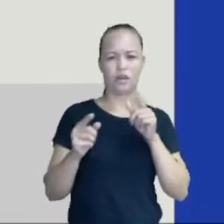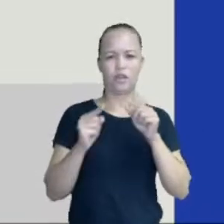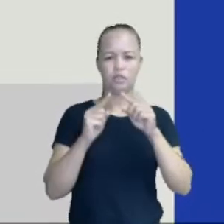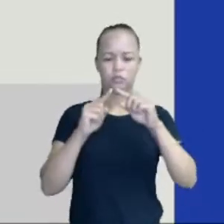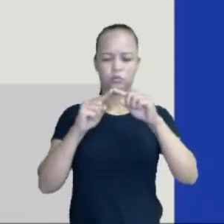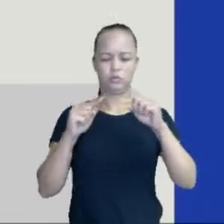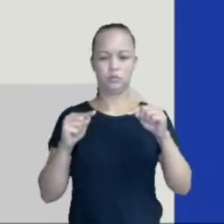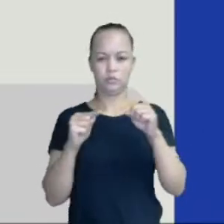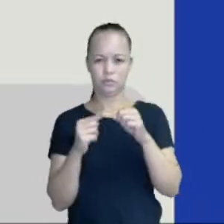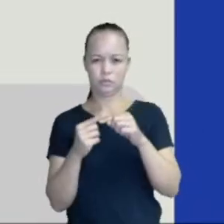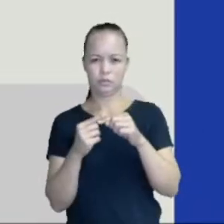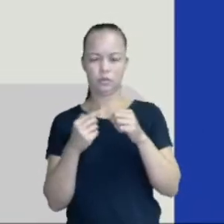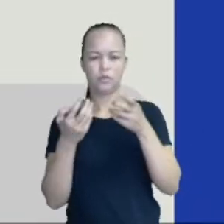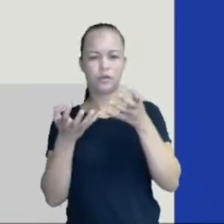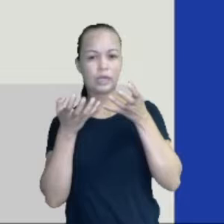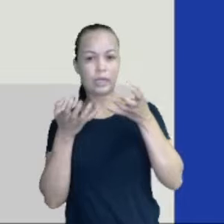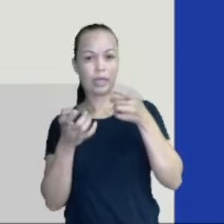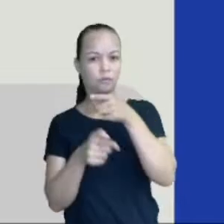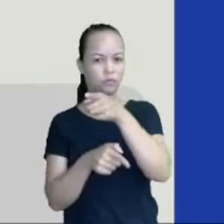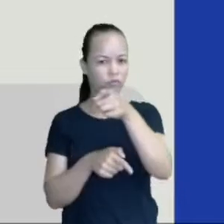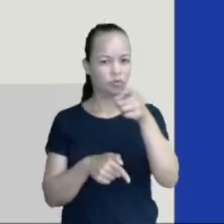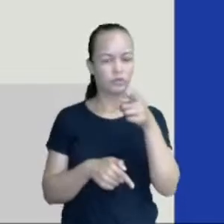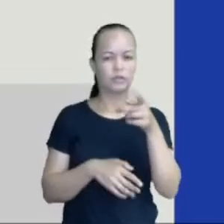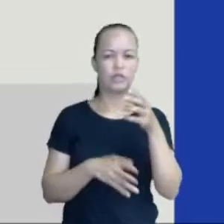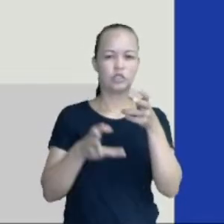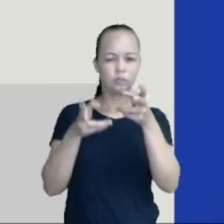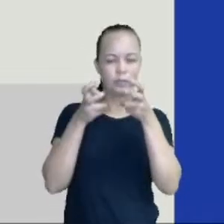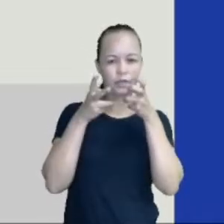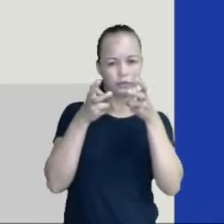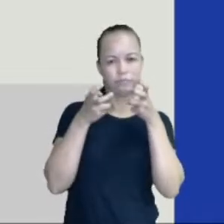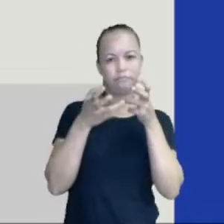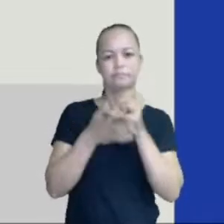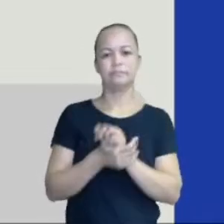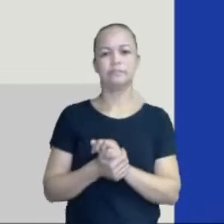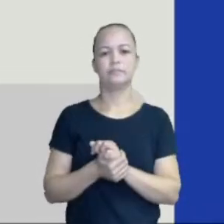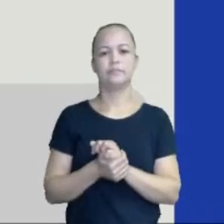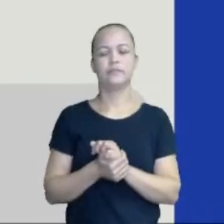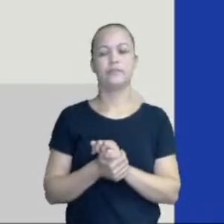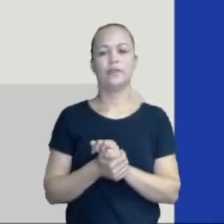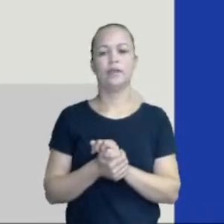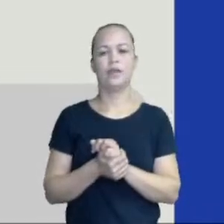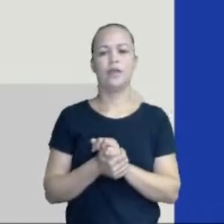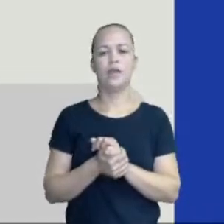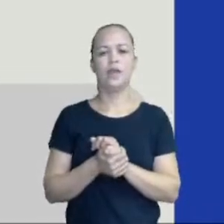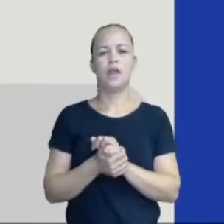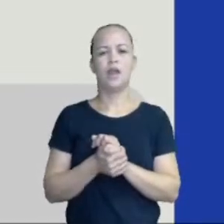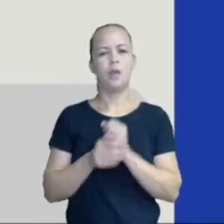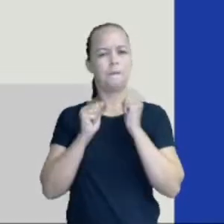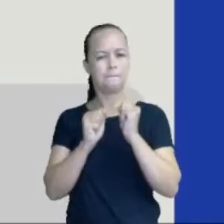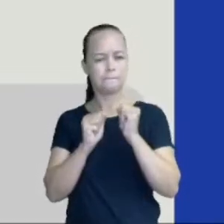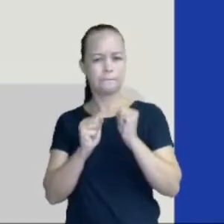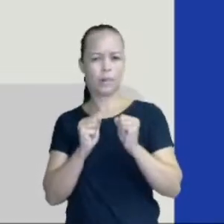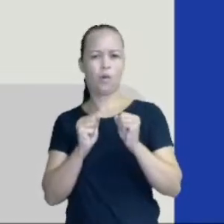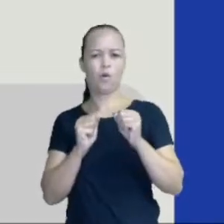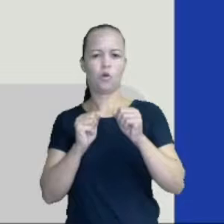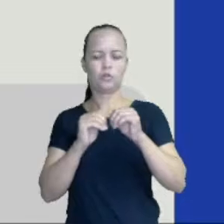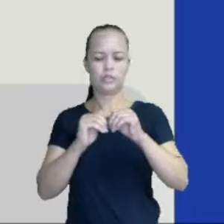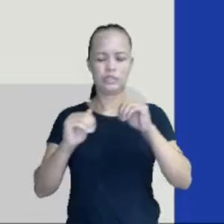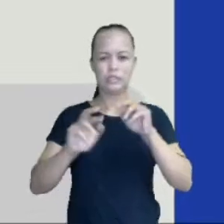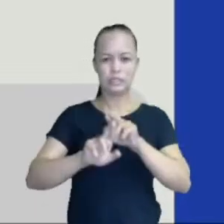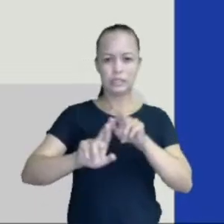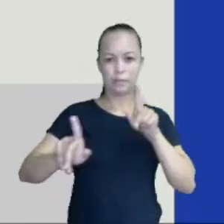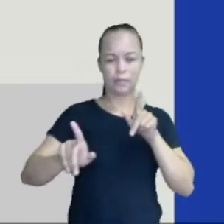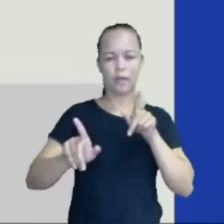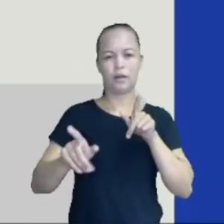nada por enquanto. Quero só que vocês prestem bem atenção. É possível separá-los de acordo com o tamanho de seus